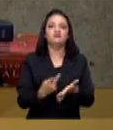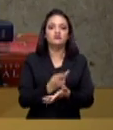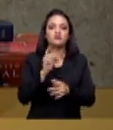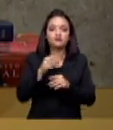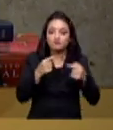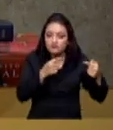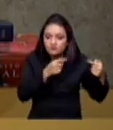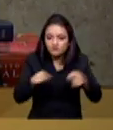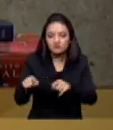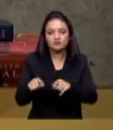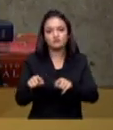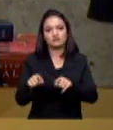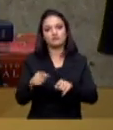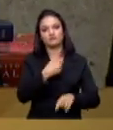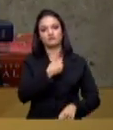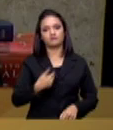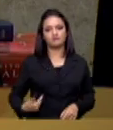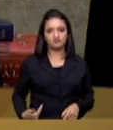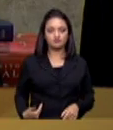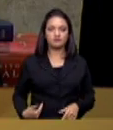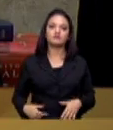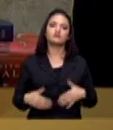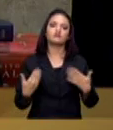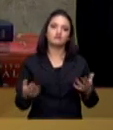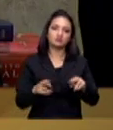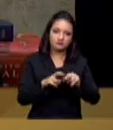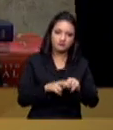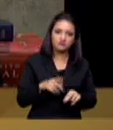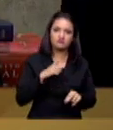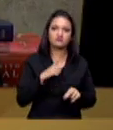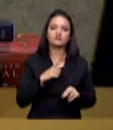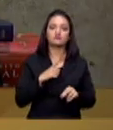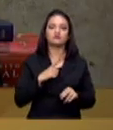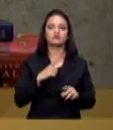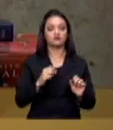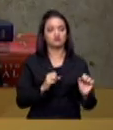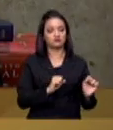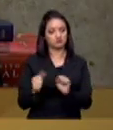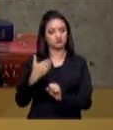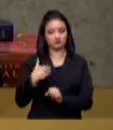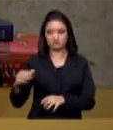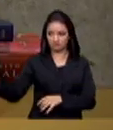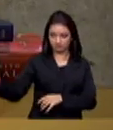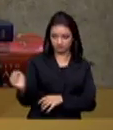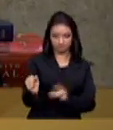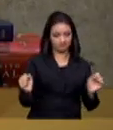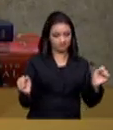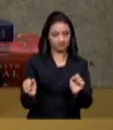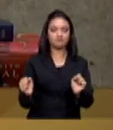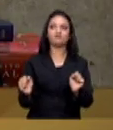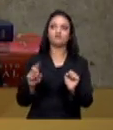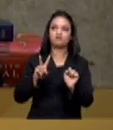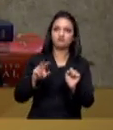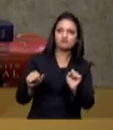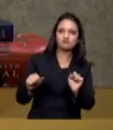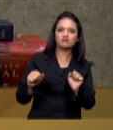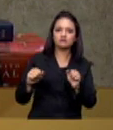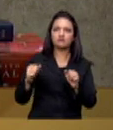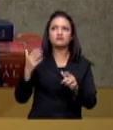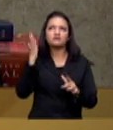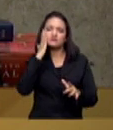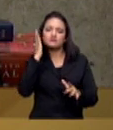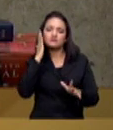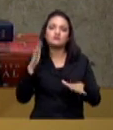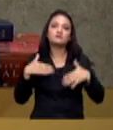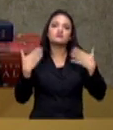poder público. Então, criou-se essa franquia de ouvir o poder público para avaliar e mensurar o prejuízo que o